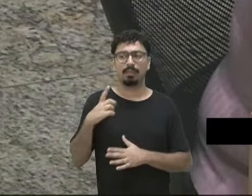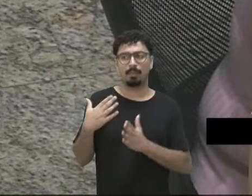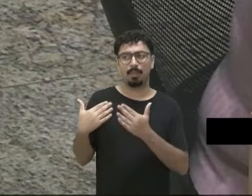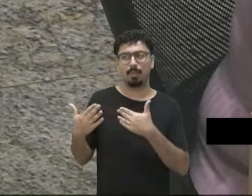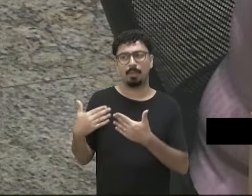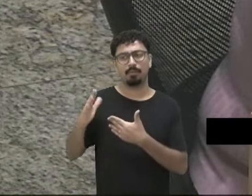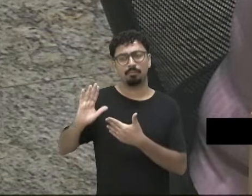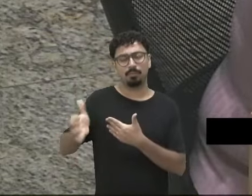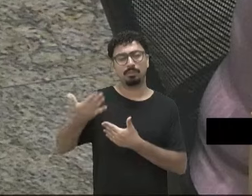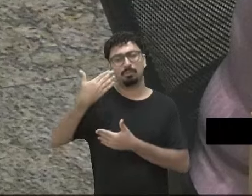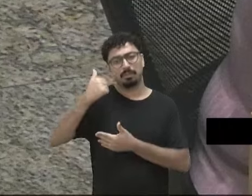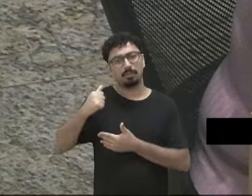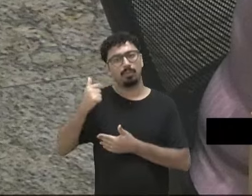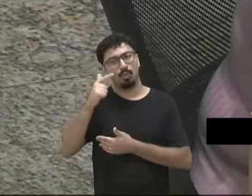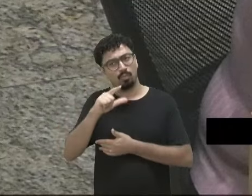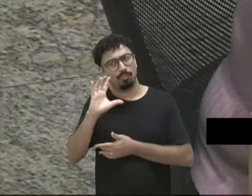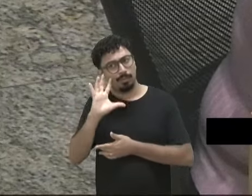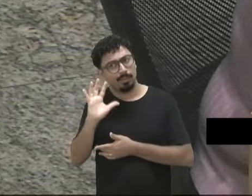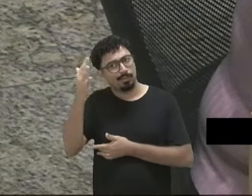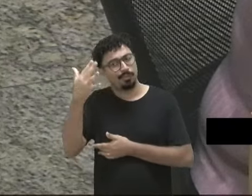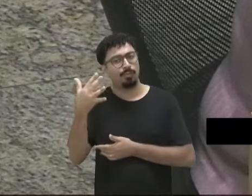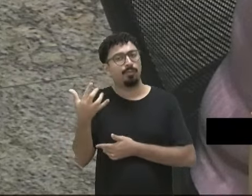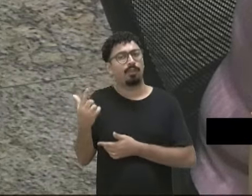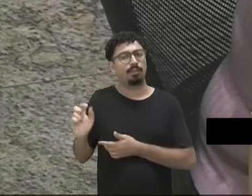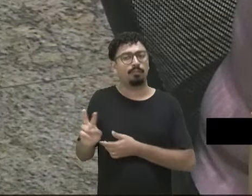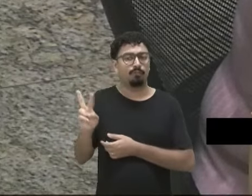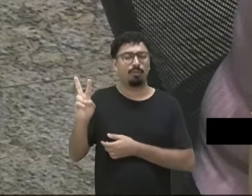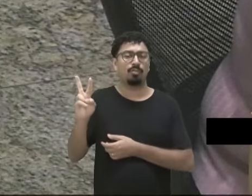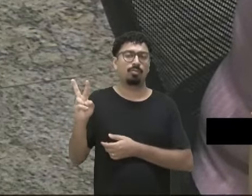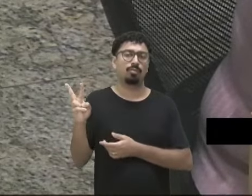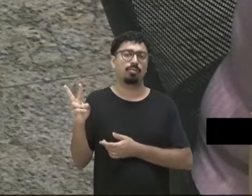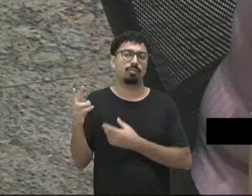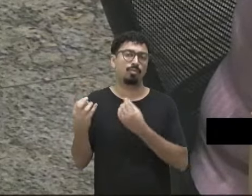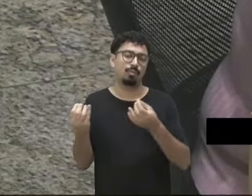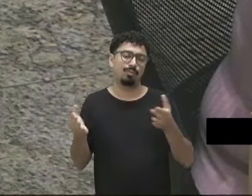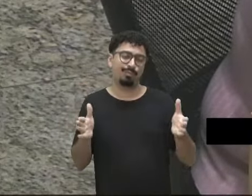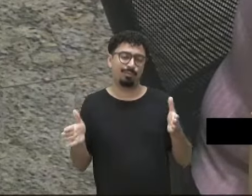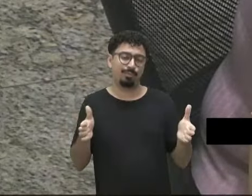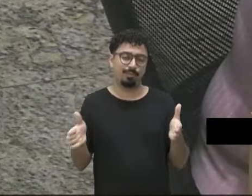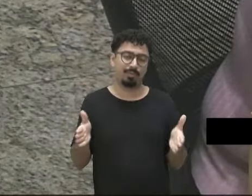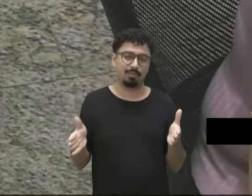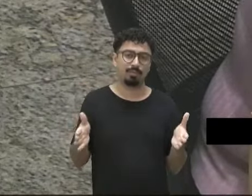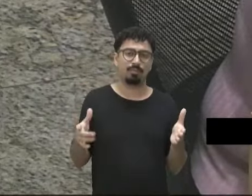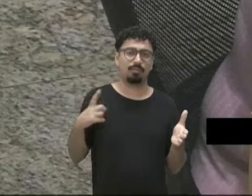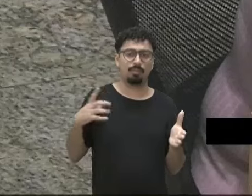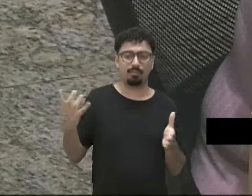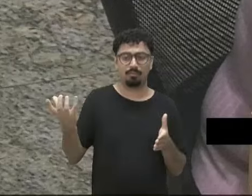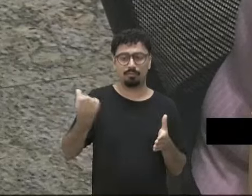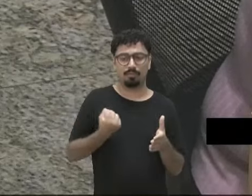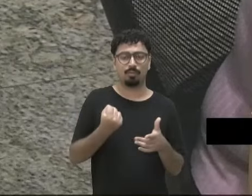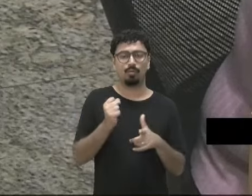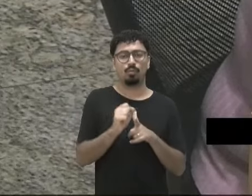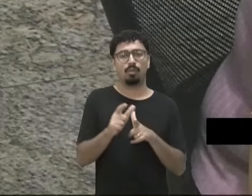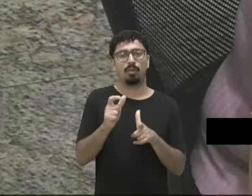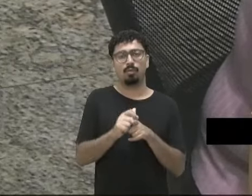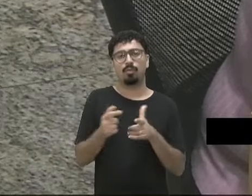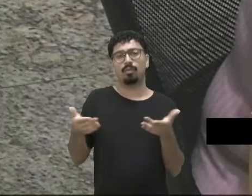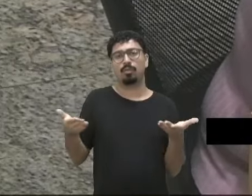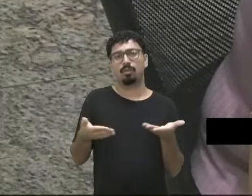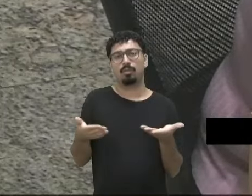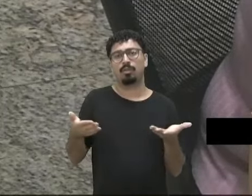que esse débito seja sanado a partir de um determinado período de recebimento do aluguel, que agora vai